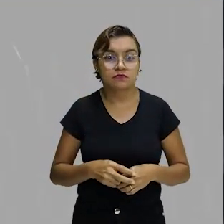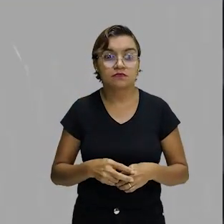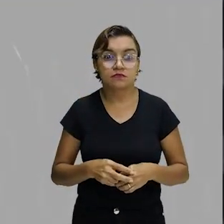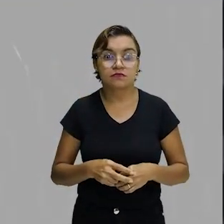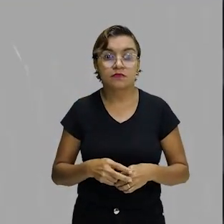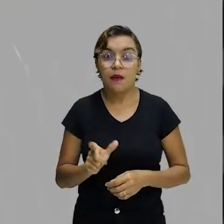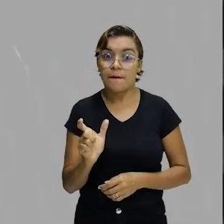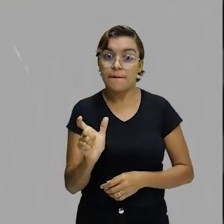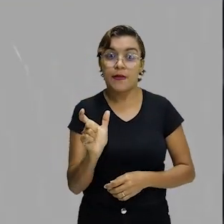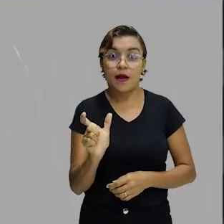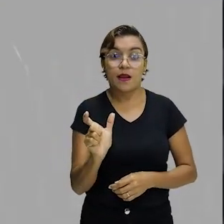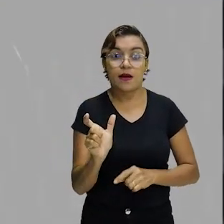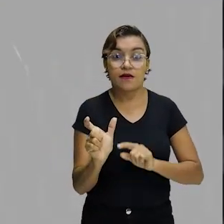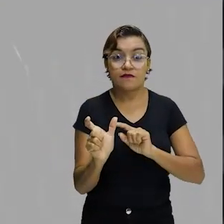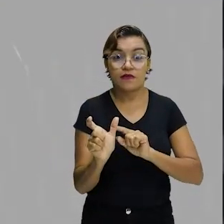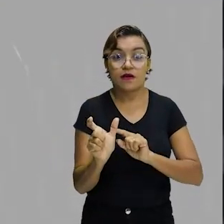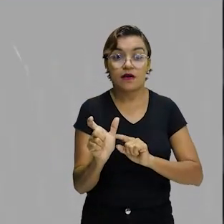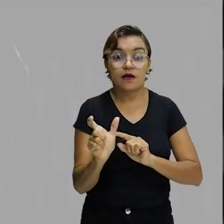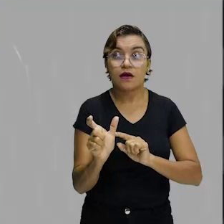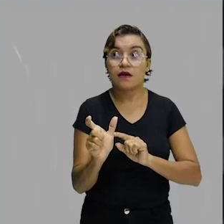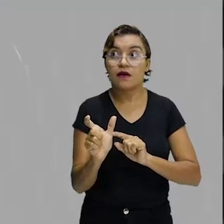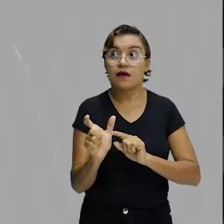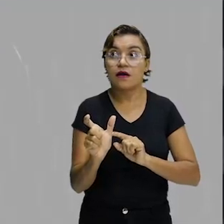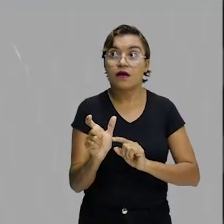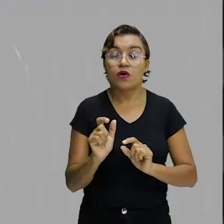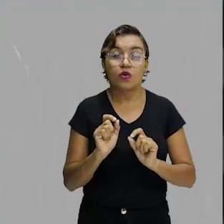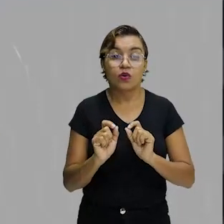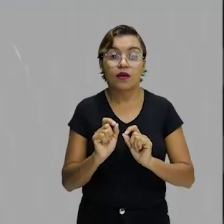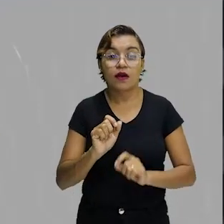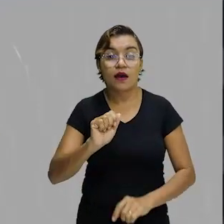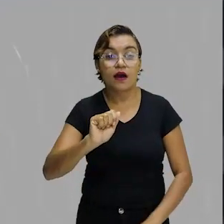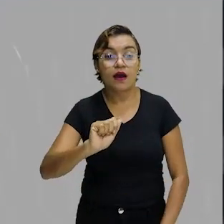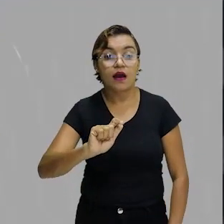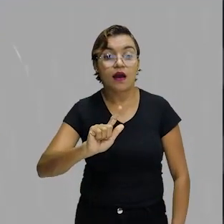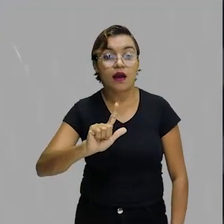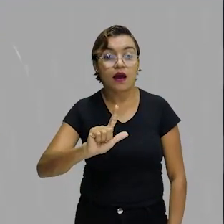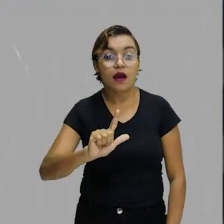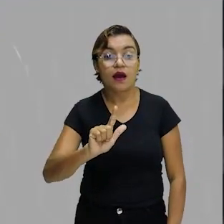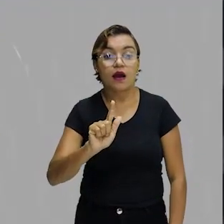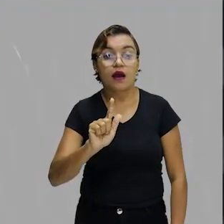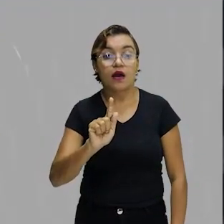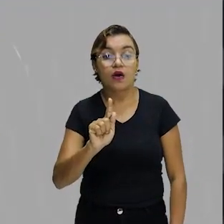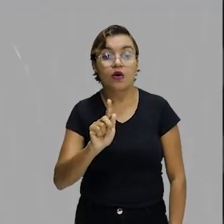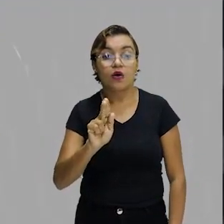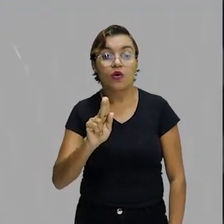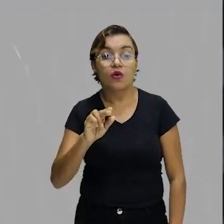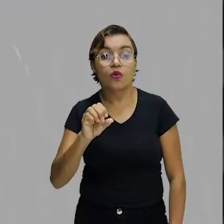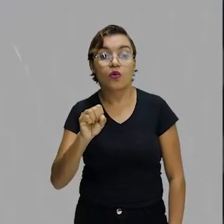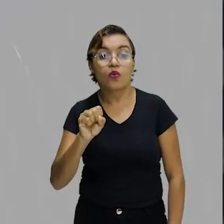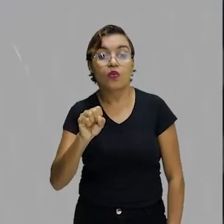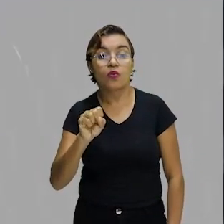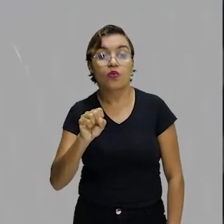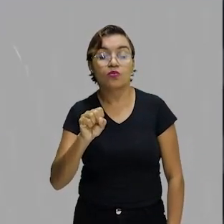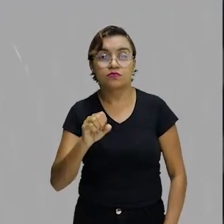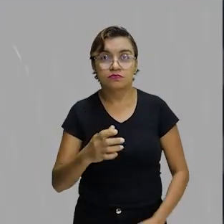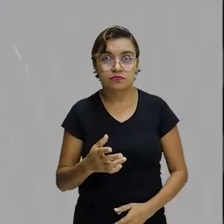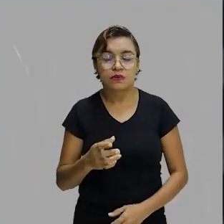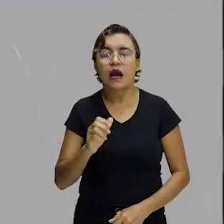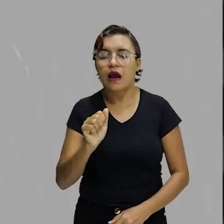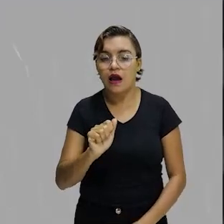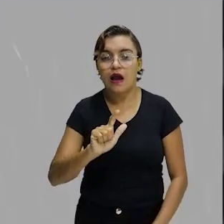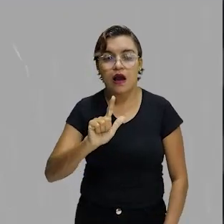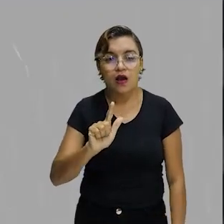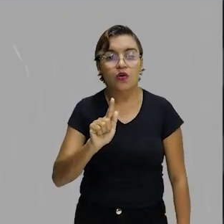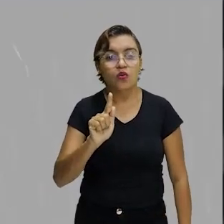pela palavra alguns. Olha aqui, ó. Eu já vou perceber de cara isso. Aí você, obviamente, já entendeu